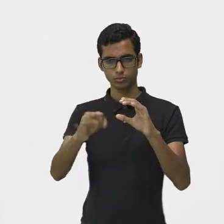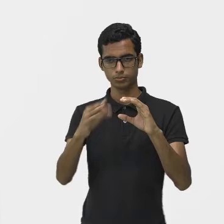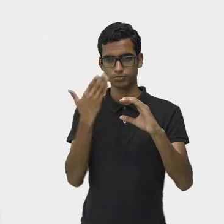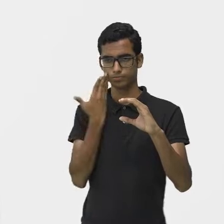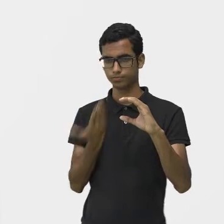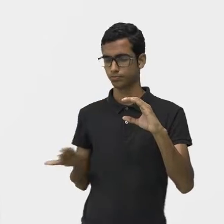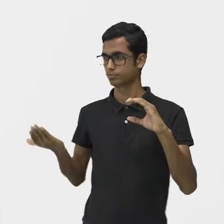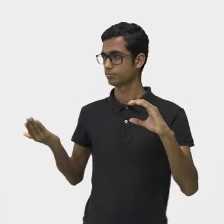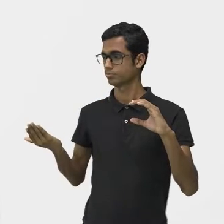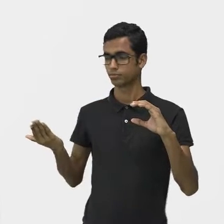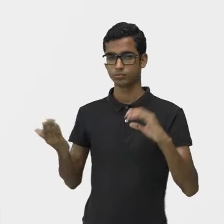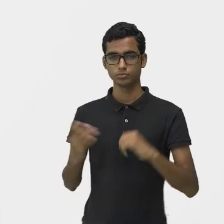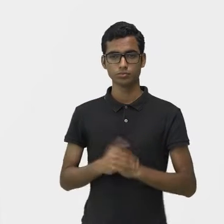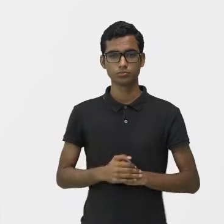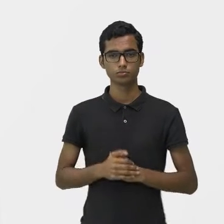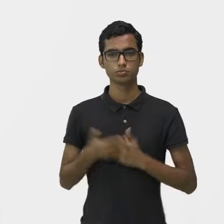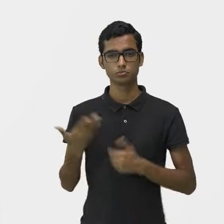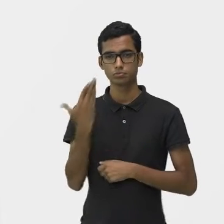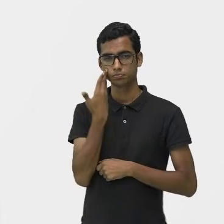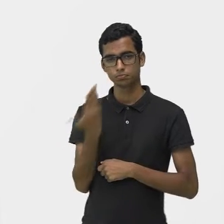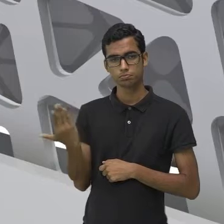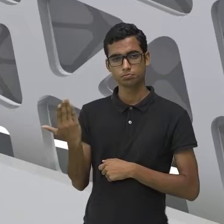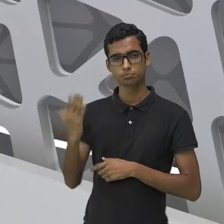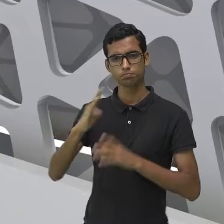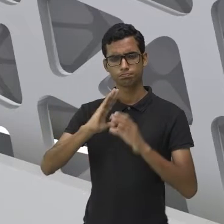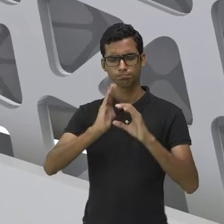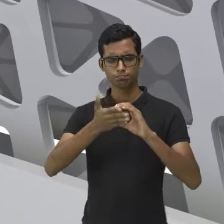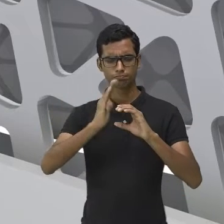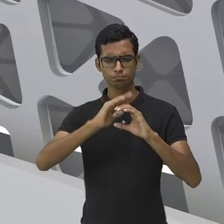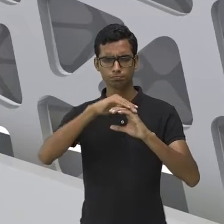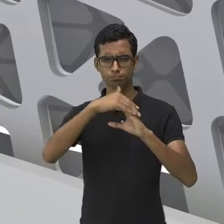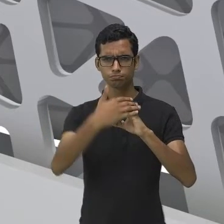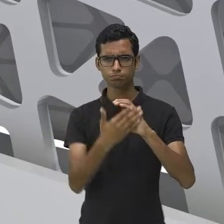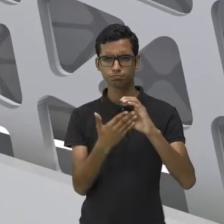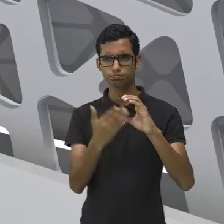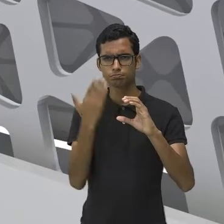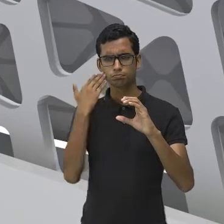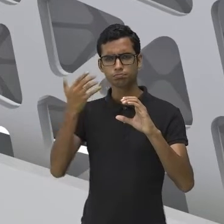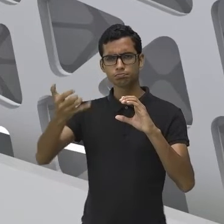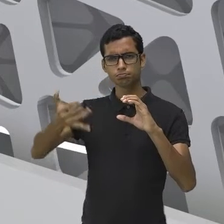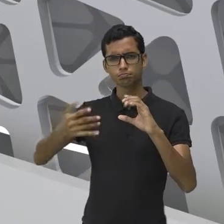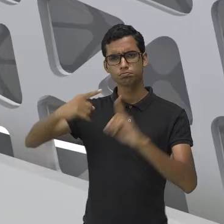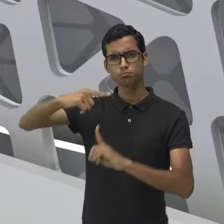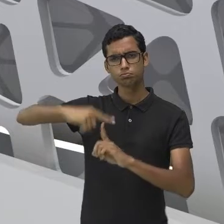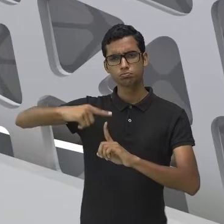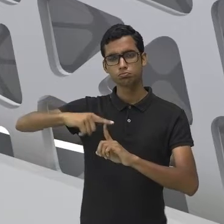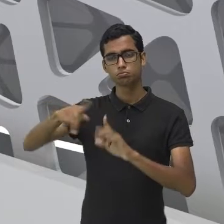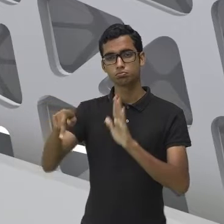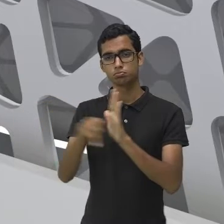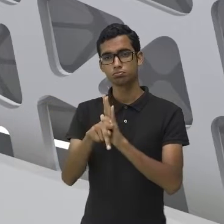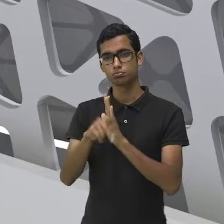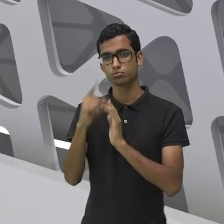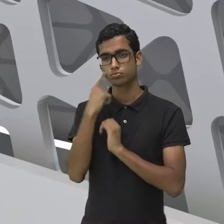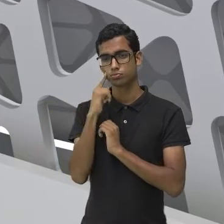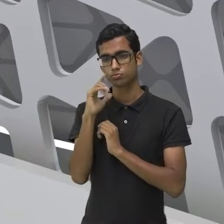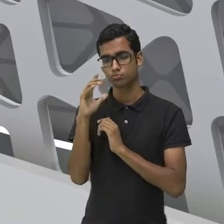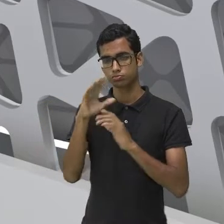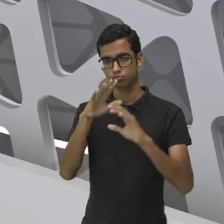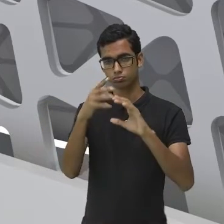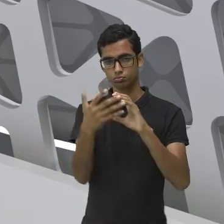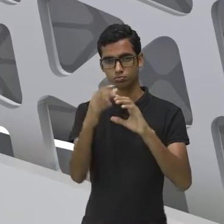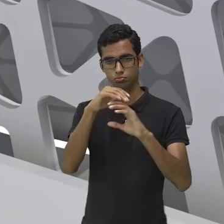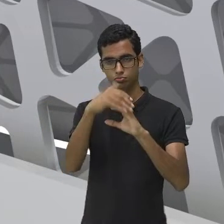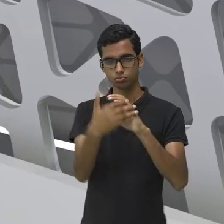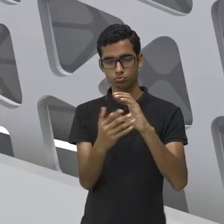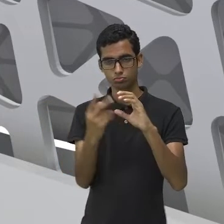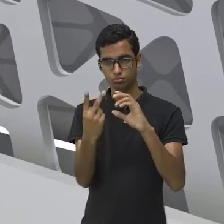aí, de que lado está polido essa face é que vai definir o tipo de espelho. Então, nós vamos ter dois tipos de